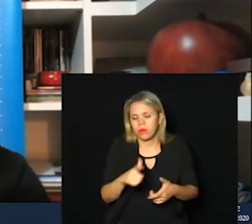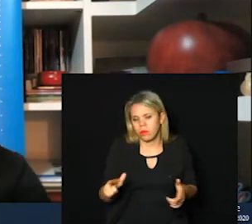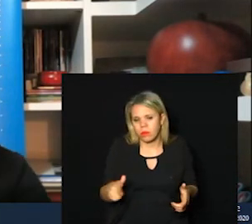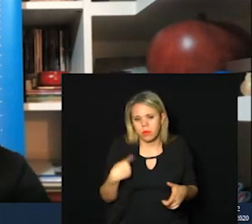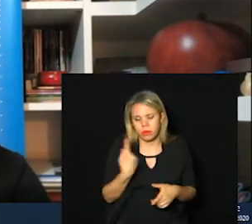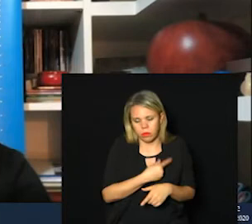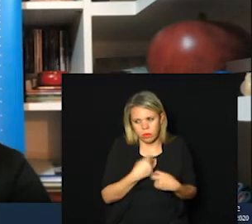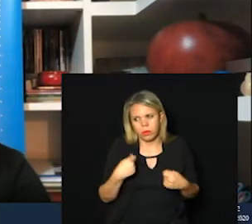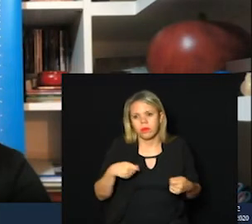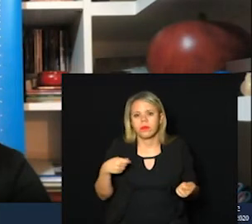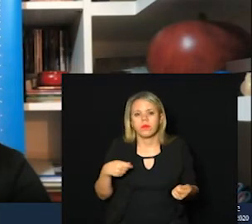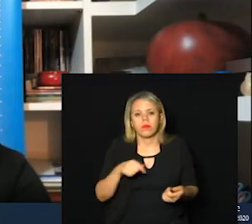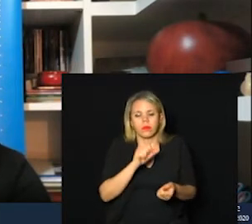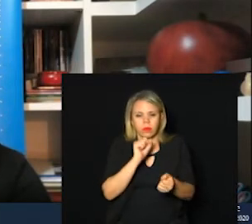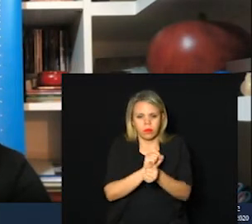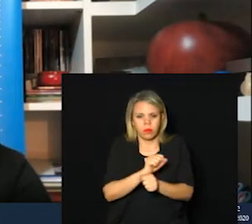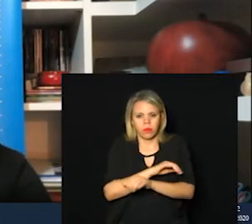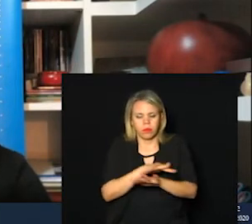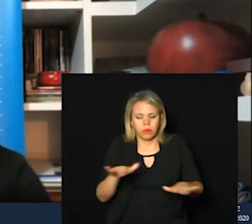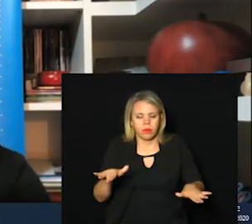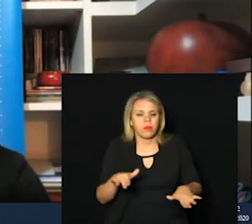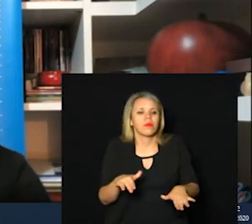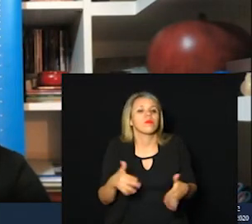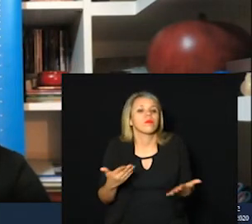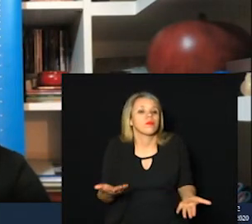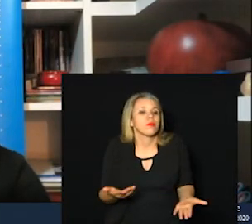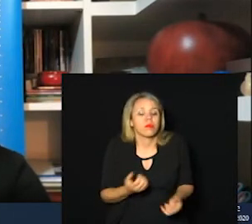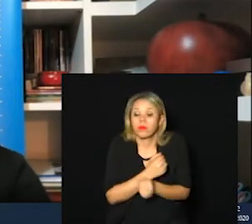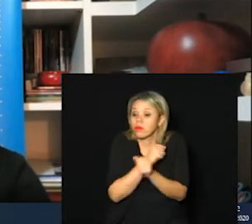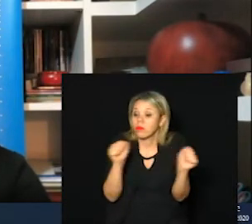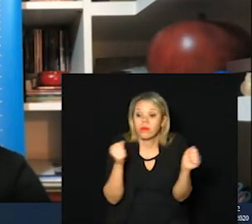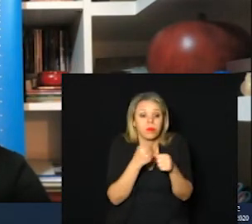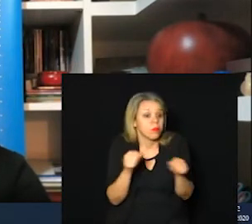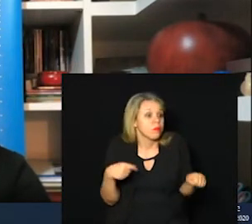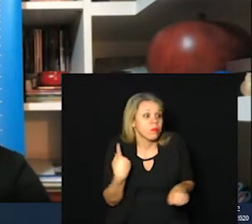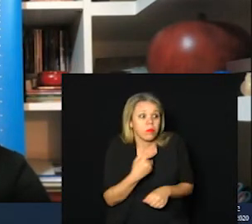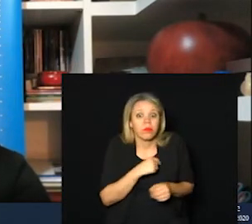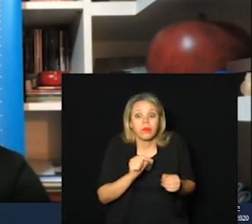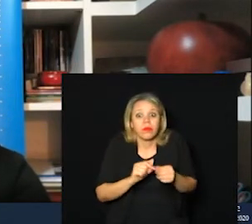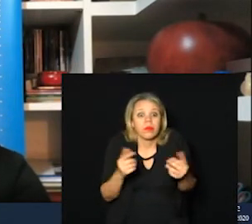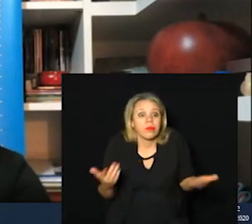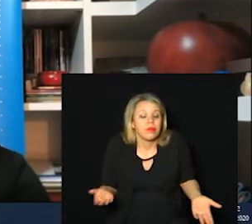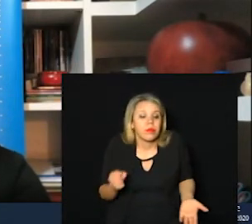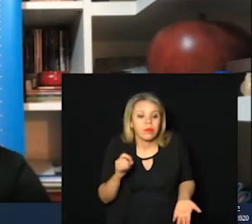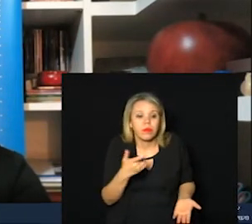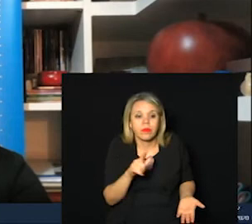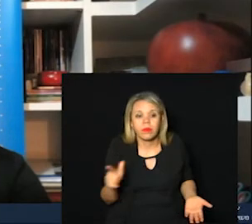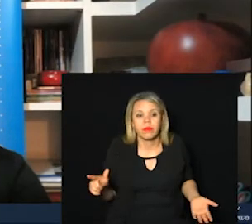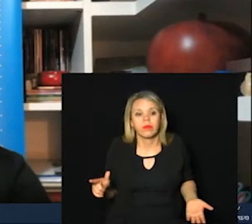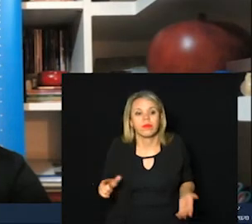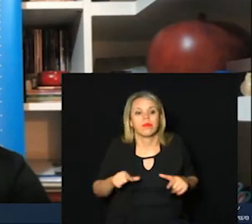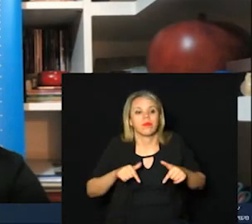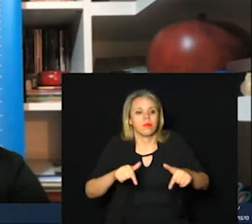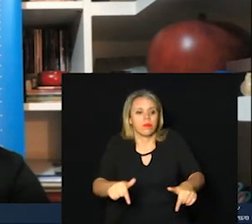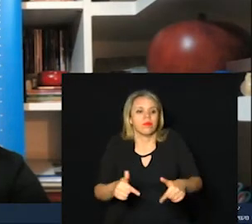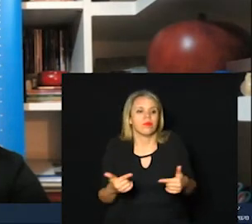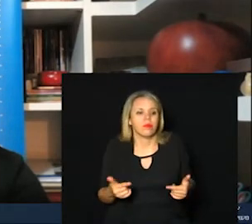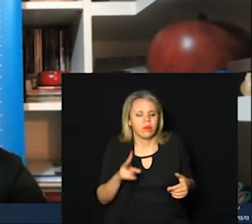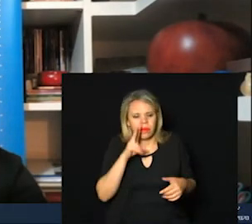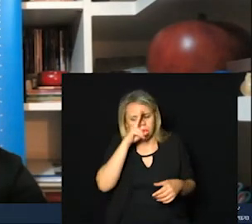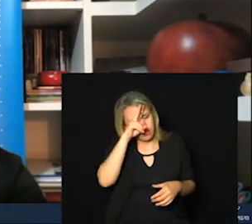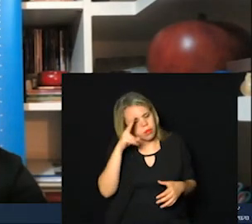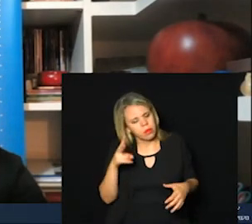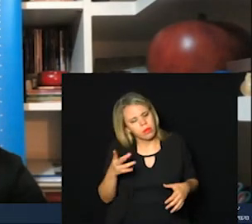precisamos romper tudo isso. Não é possível que nós o façamos se não tiver uma atuação muito forte